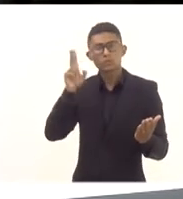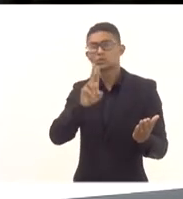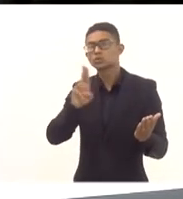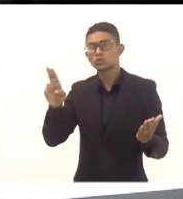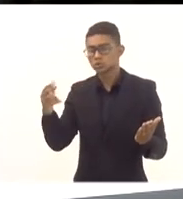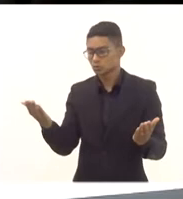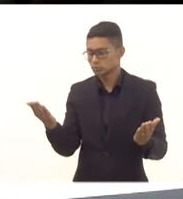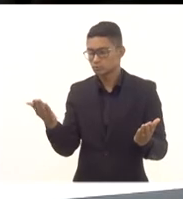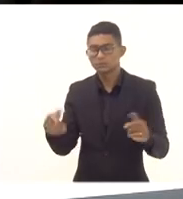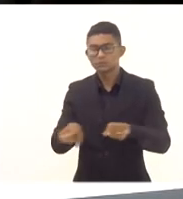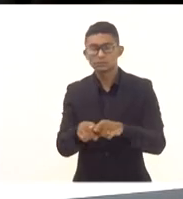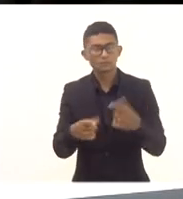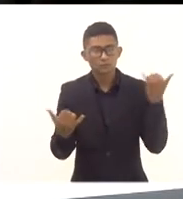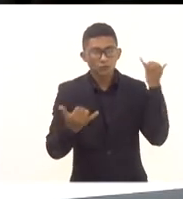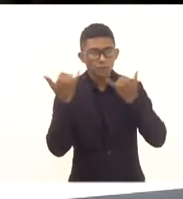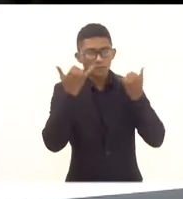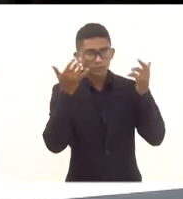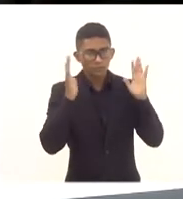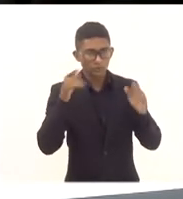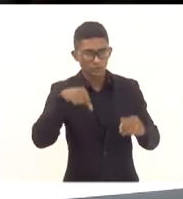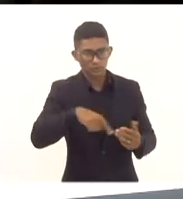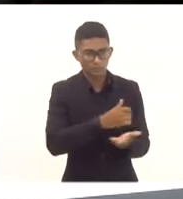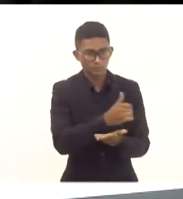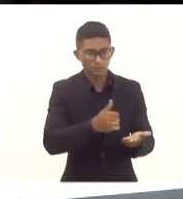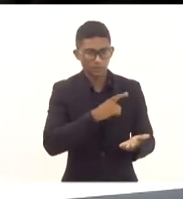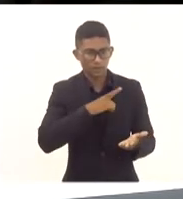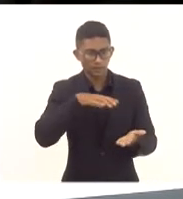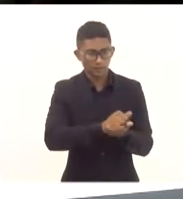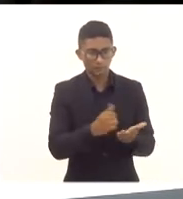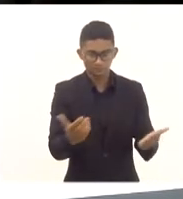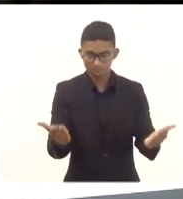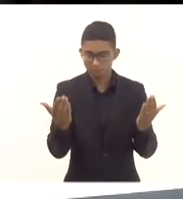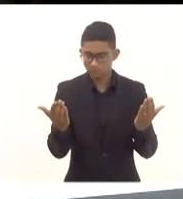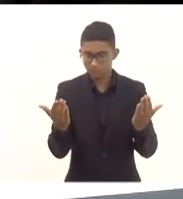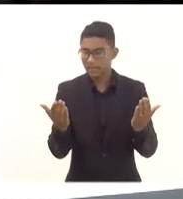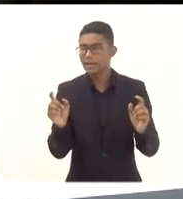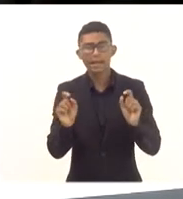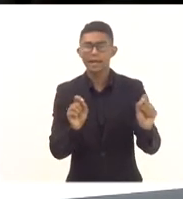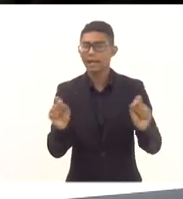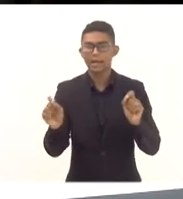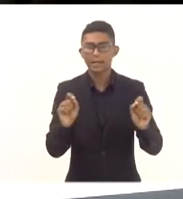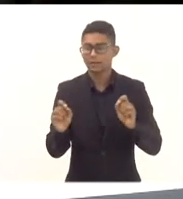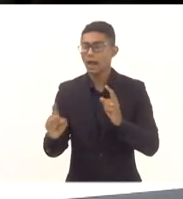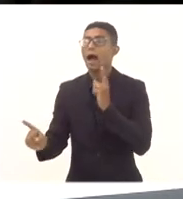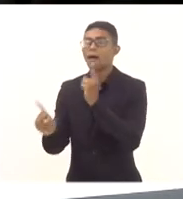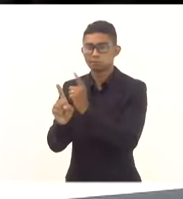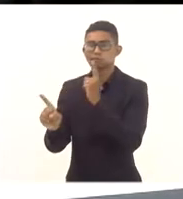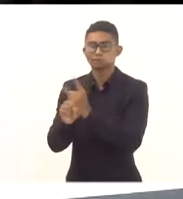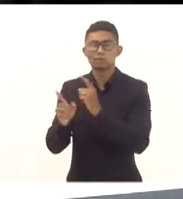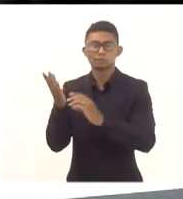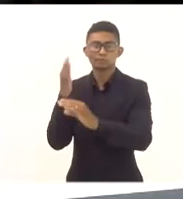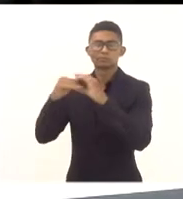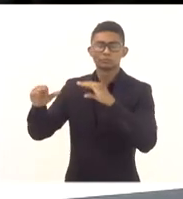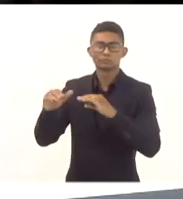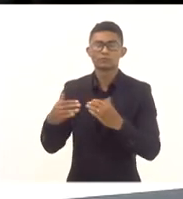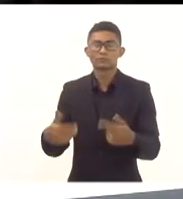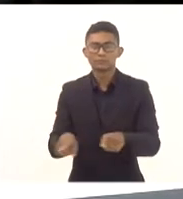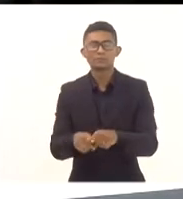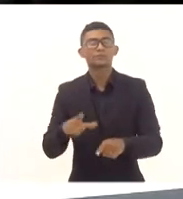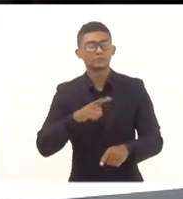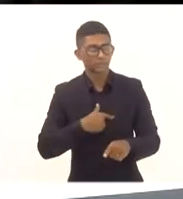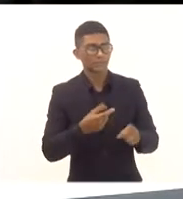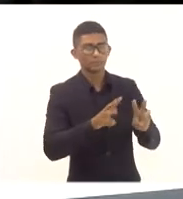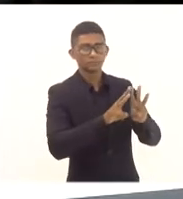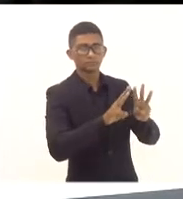informação que ele já tem e chegar nos assistidos né e também tem a ferramenta da Transparência que se